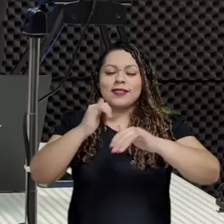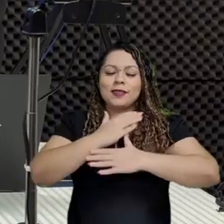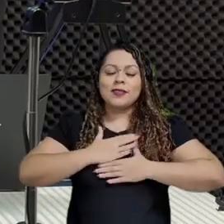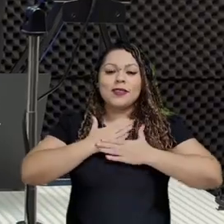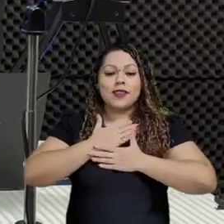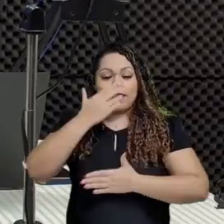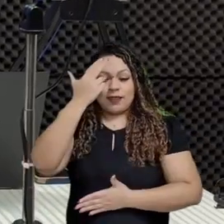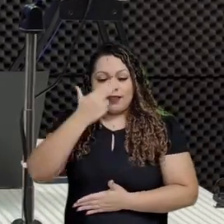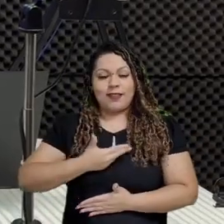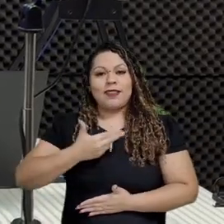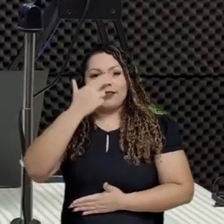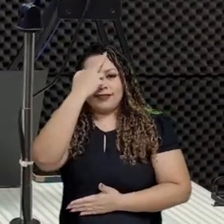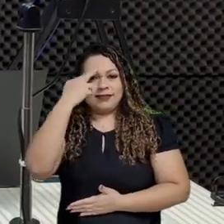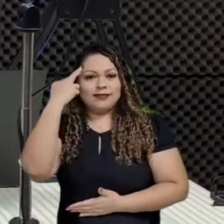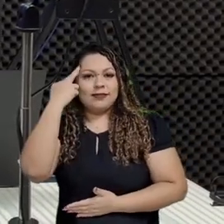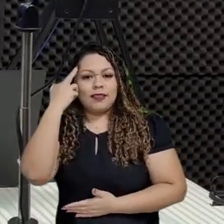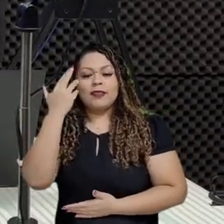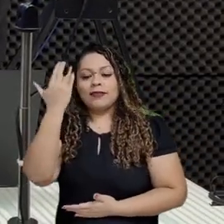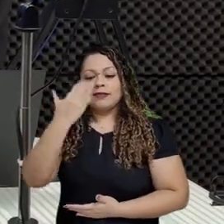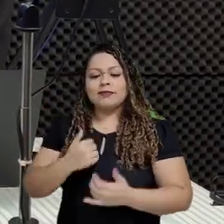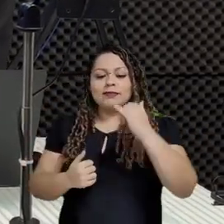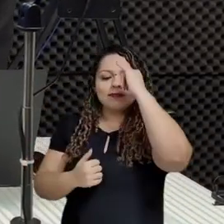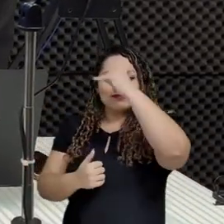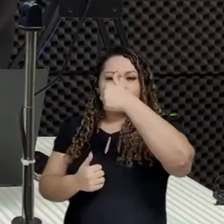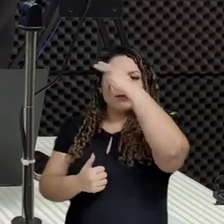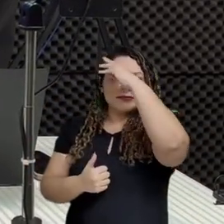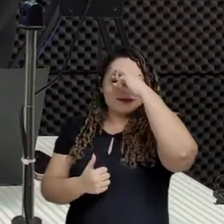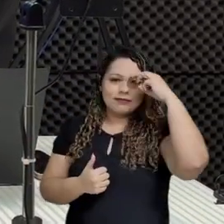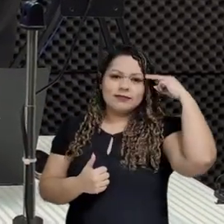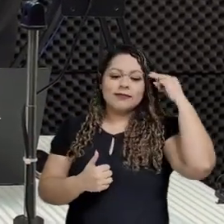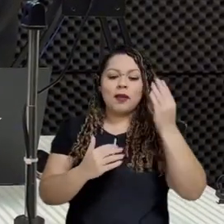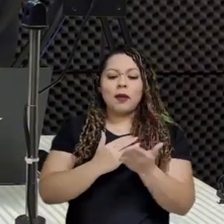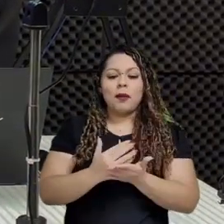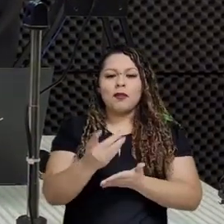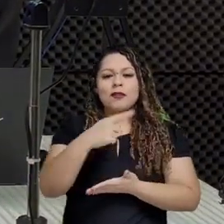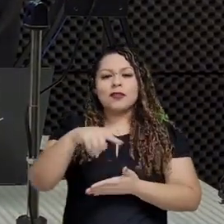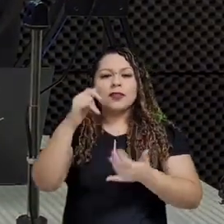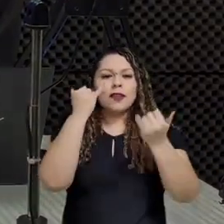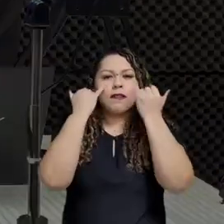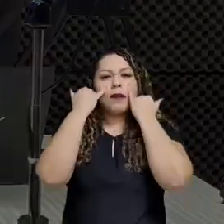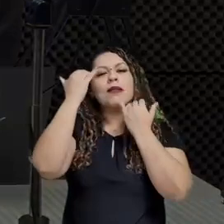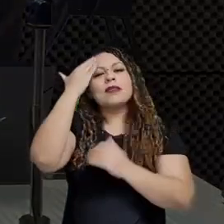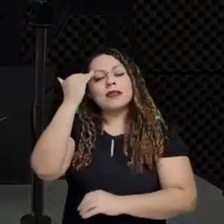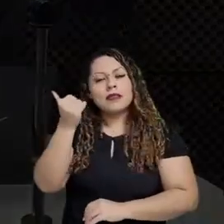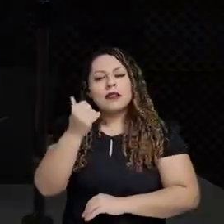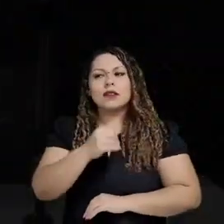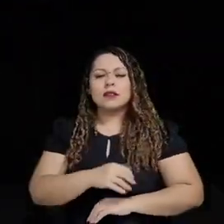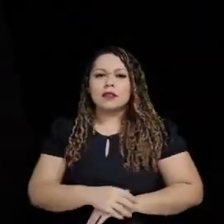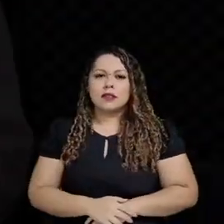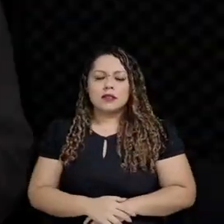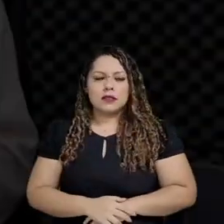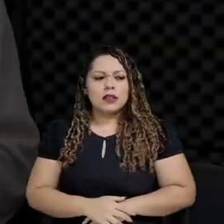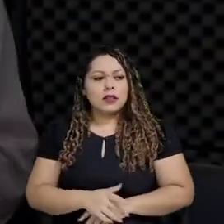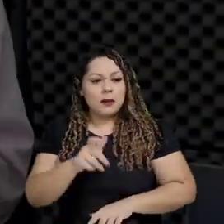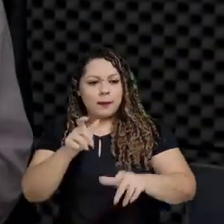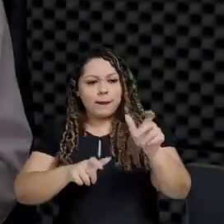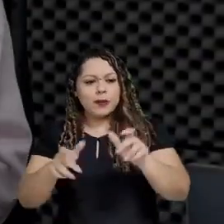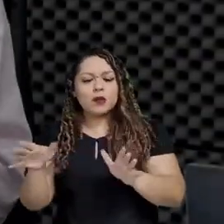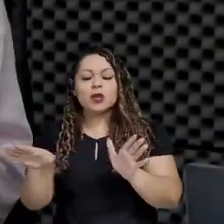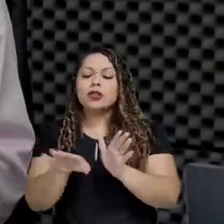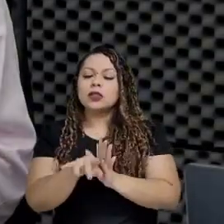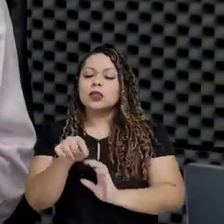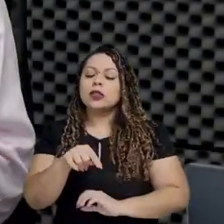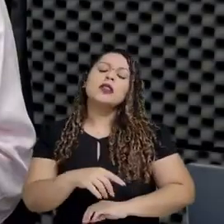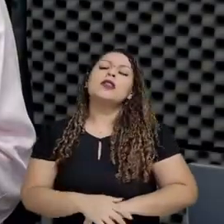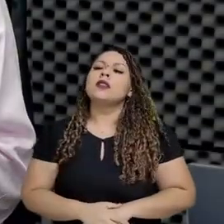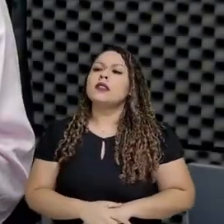Um prazer imenso, eu sou o Ricardo Medeiros. E eu sou o José Menezes. A partir de agora você fica sabendo das principais informações. Aqui depois tem entrevistado que chega aqui e diz